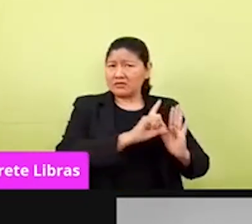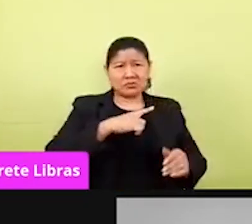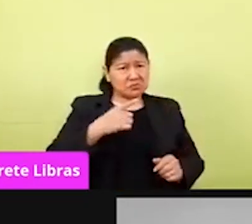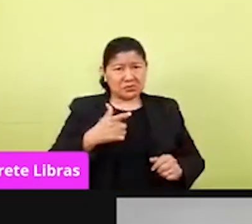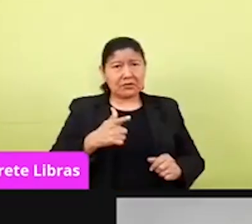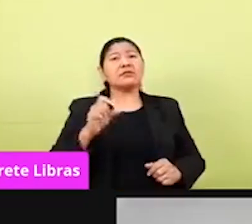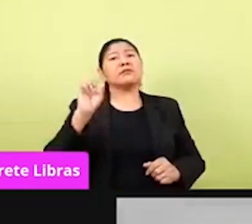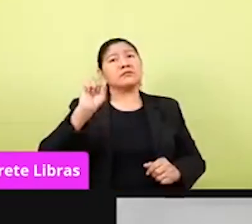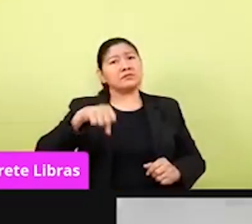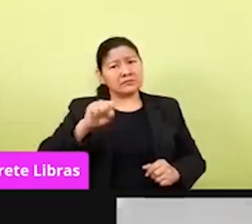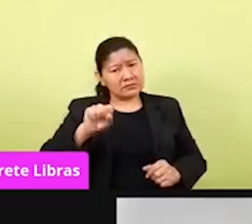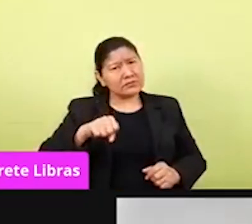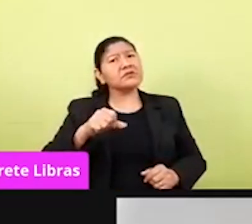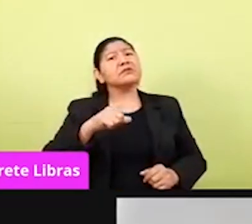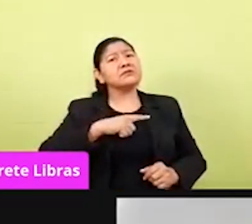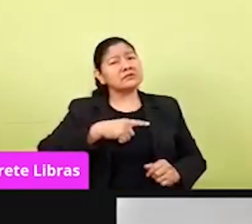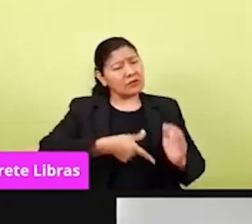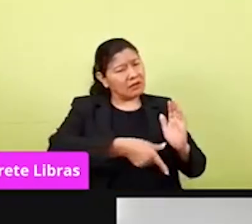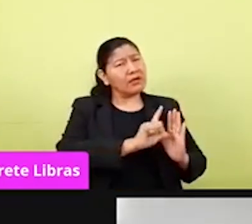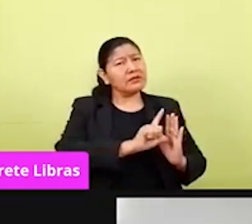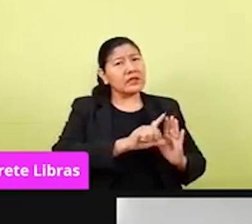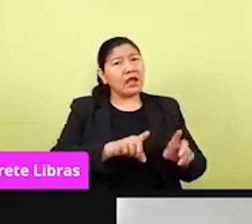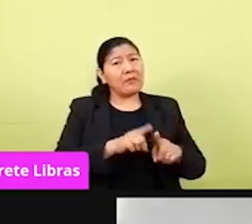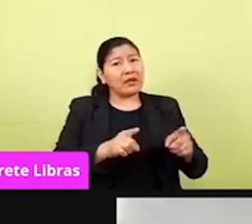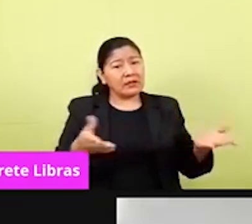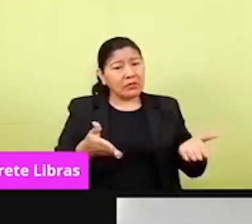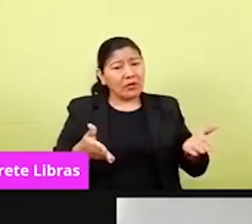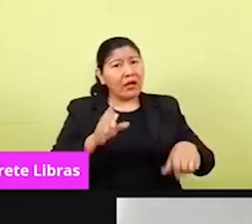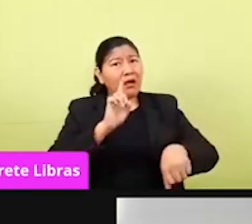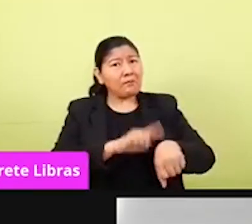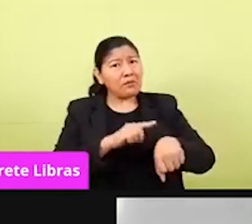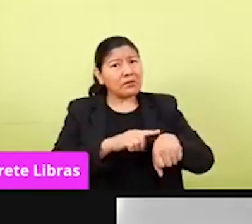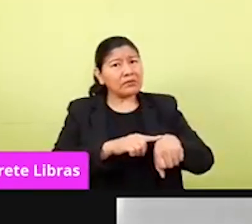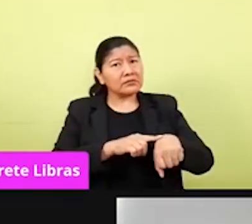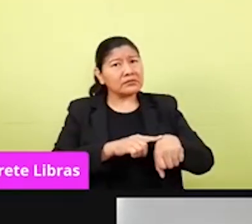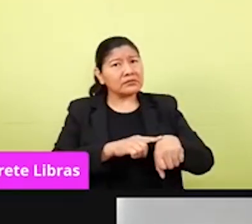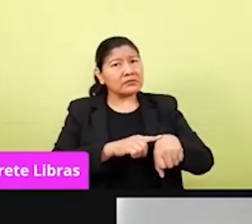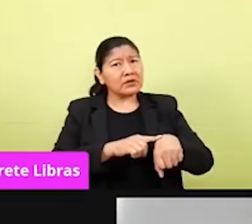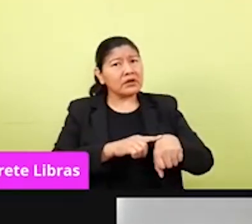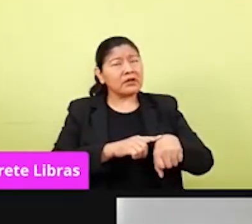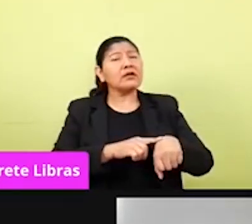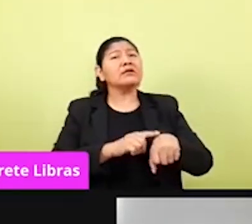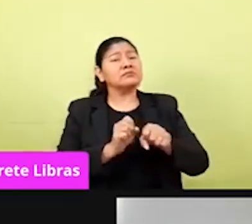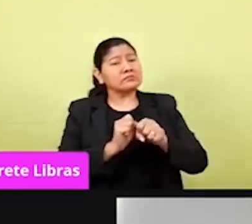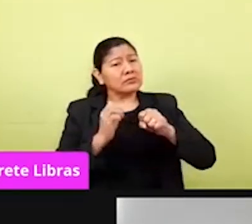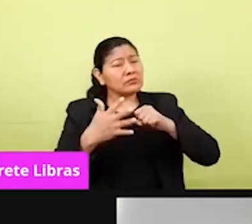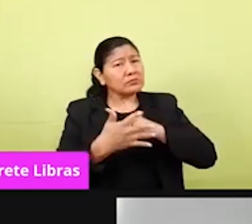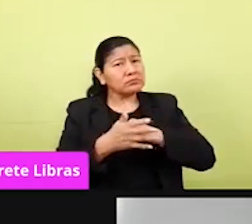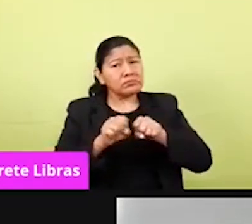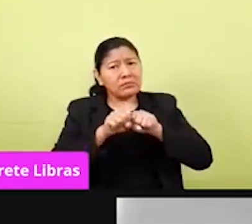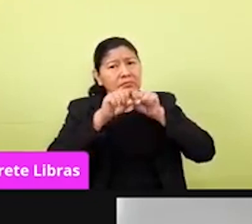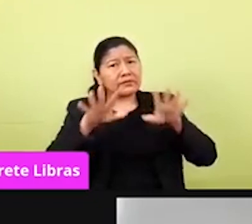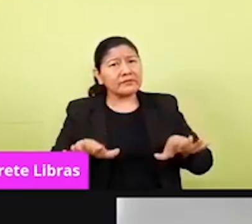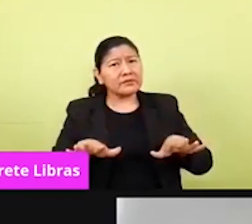que nós atendemos na Casa da Mulher Brasileira, e aí até existe a proposta de um estudo sobre isso, não é que a violência ela não existia e